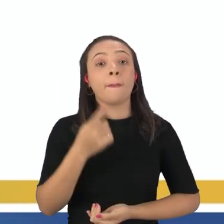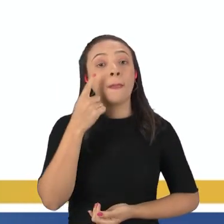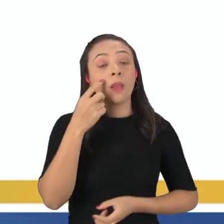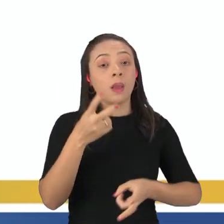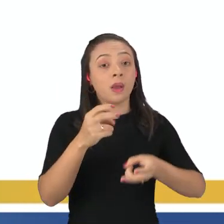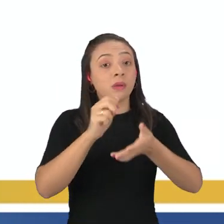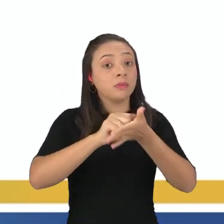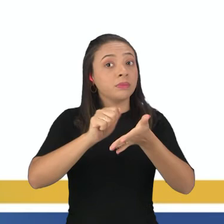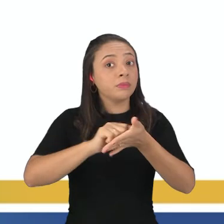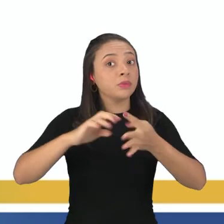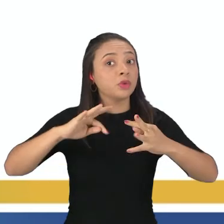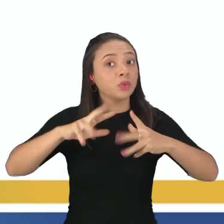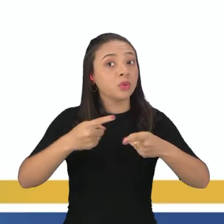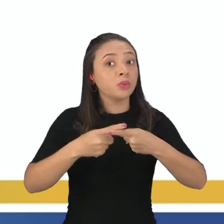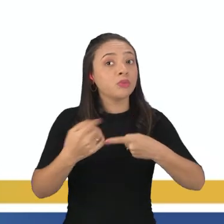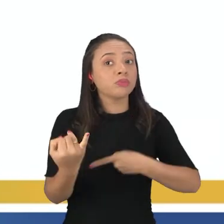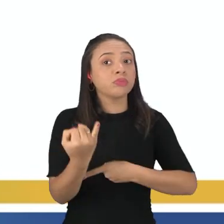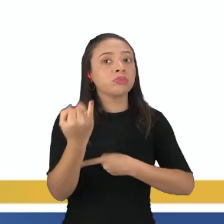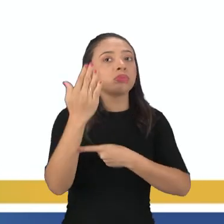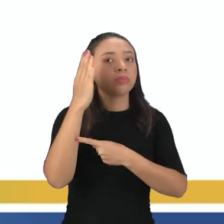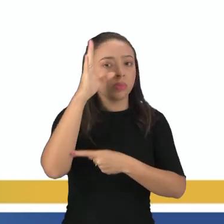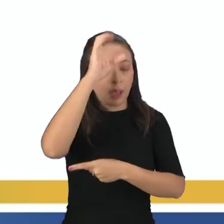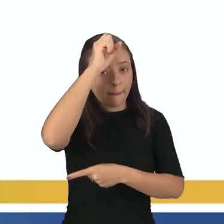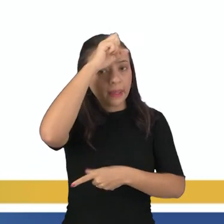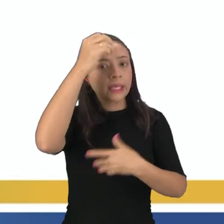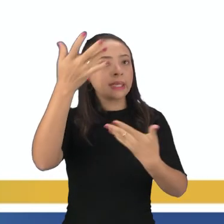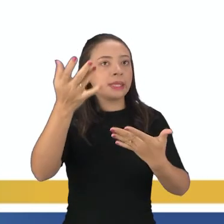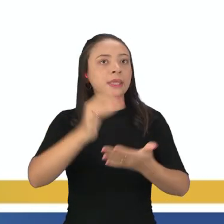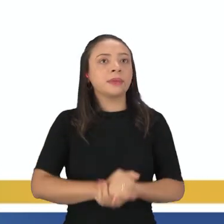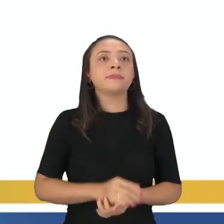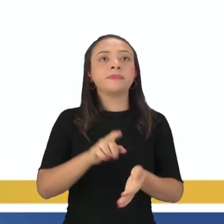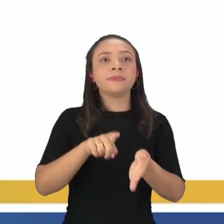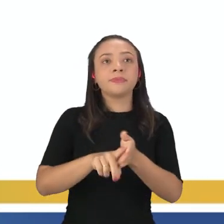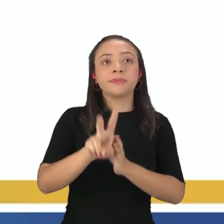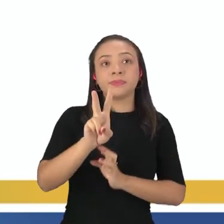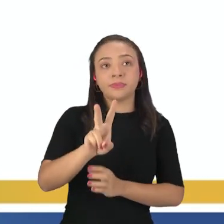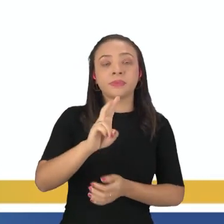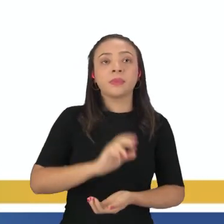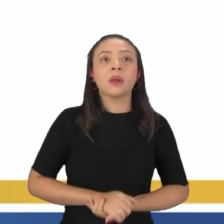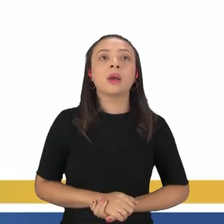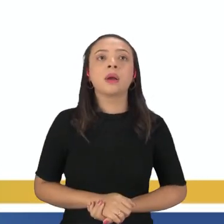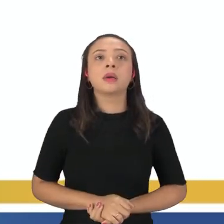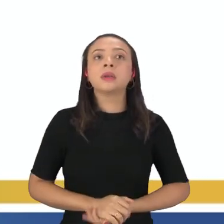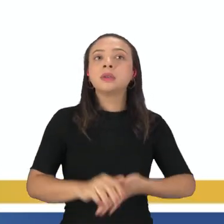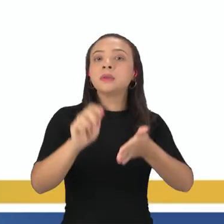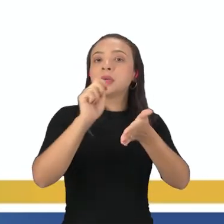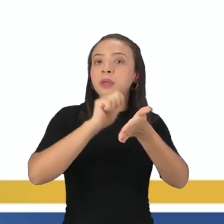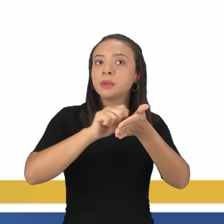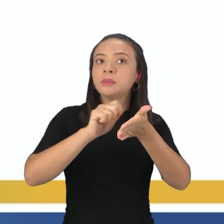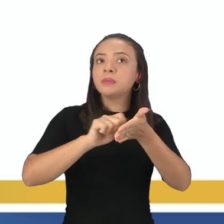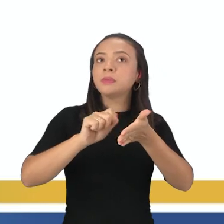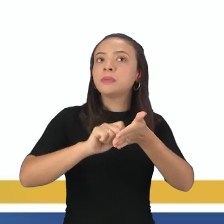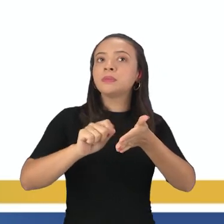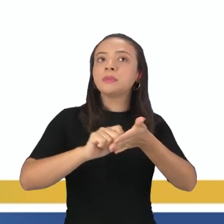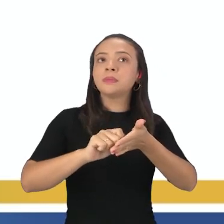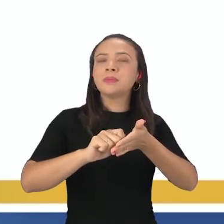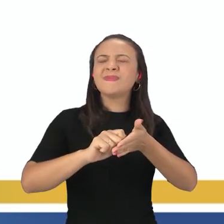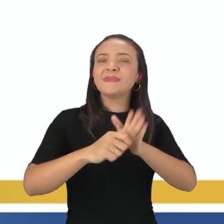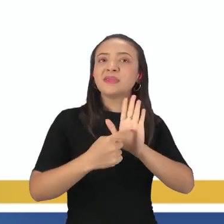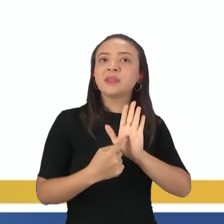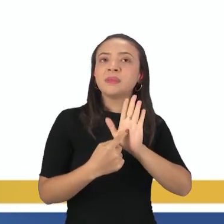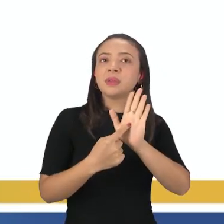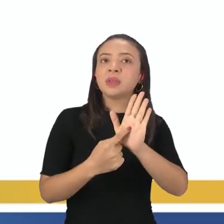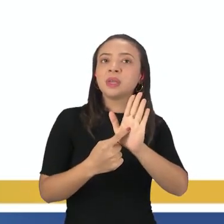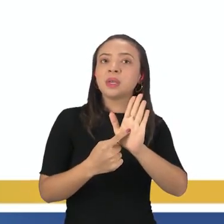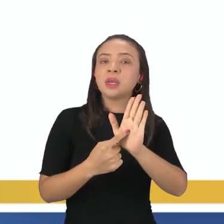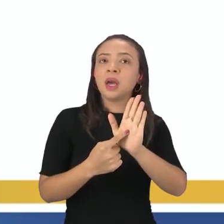a anotação. É muito importante saber disso. Segunda questão. Assinale a alternativa que